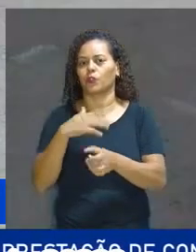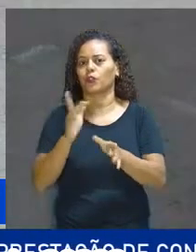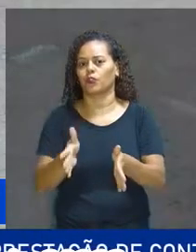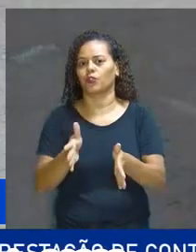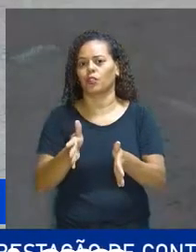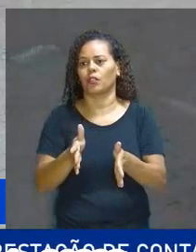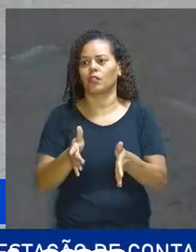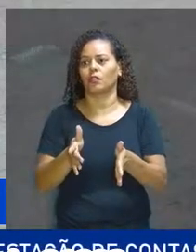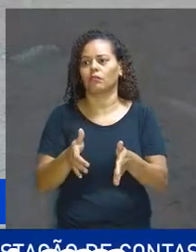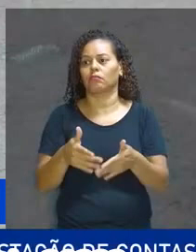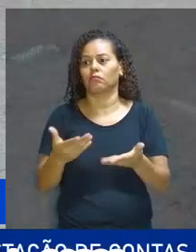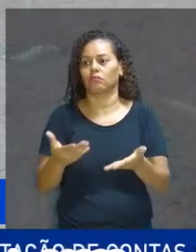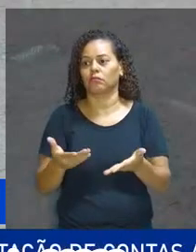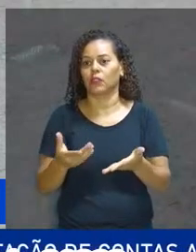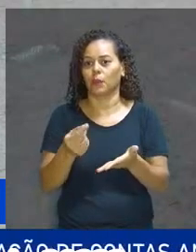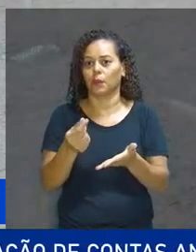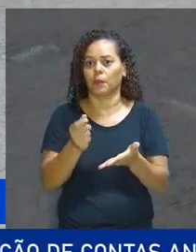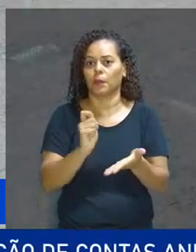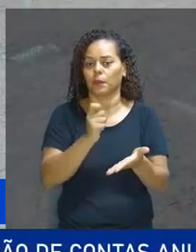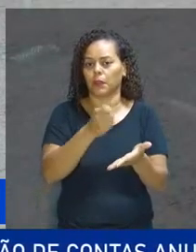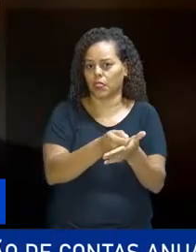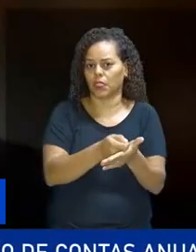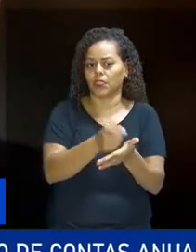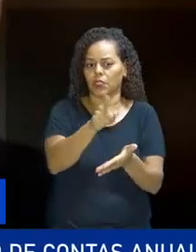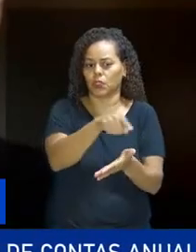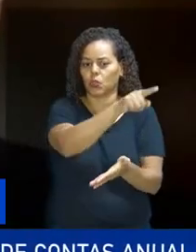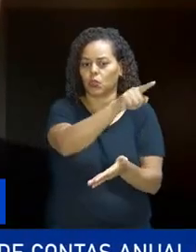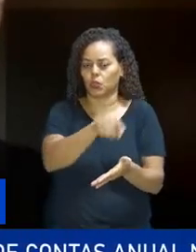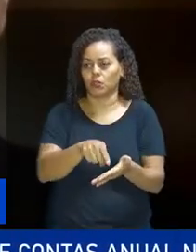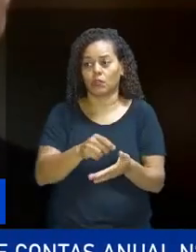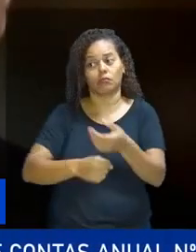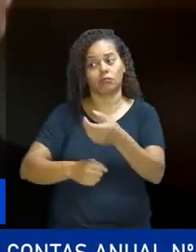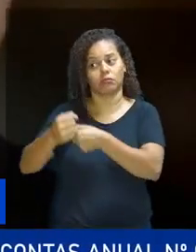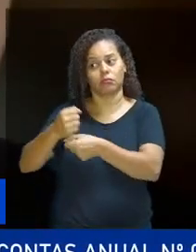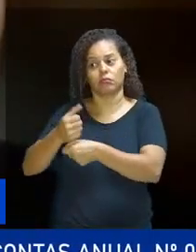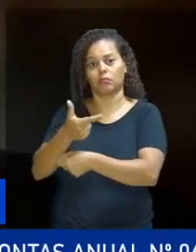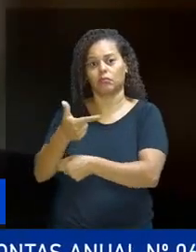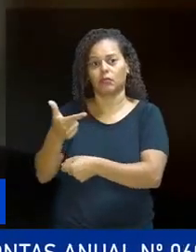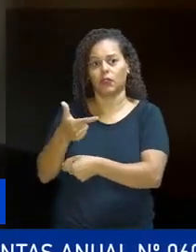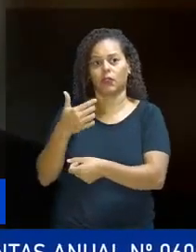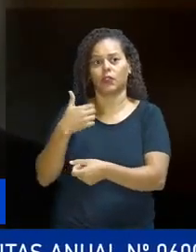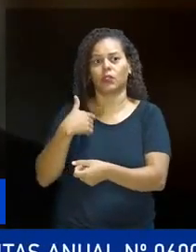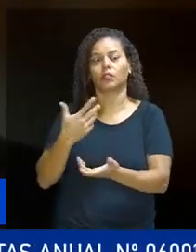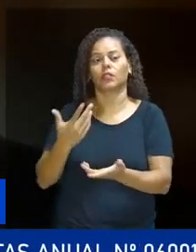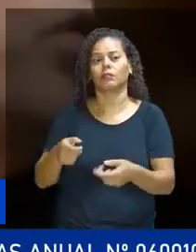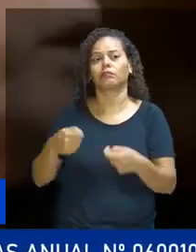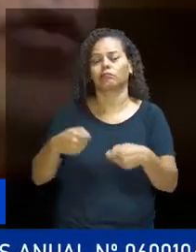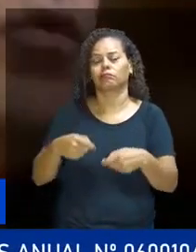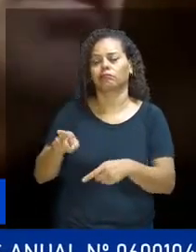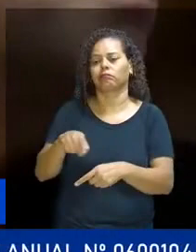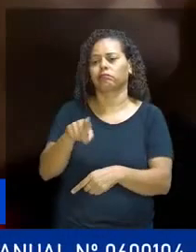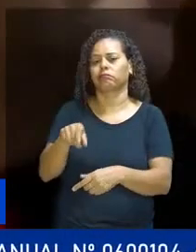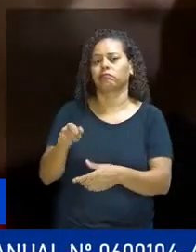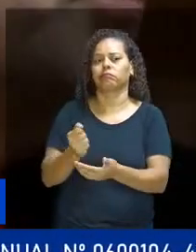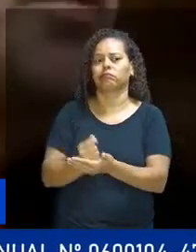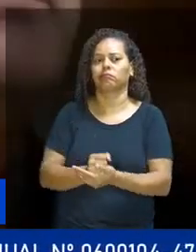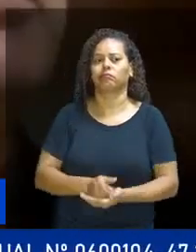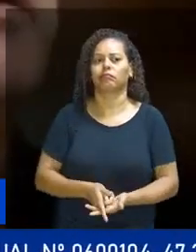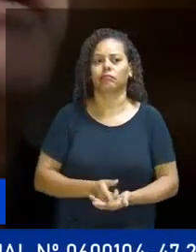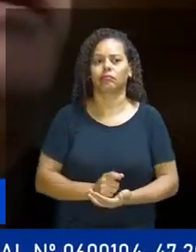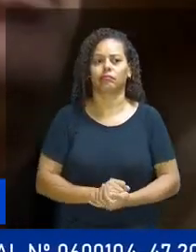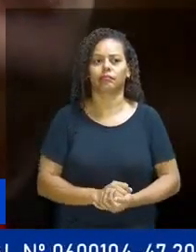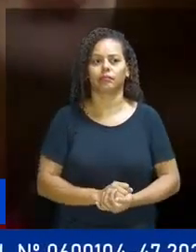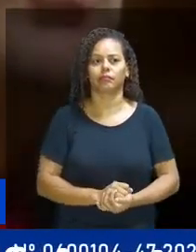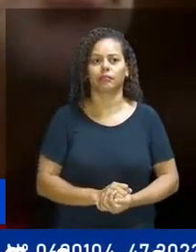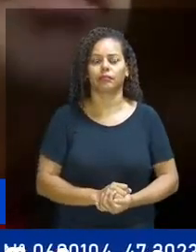Com o Fundo de Financiamento de Campanha Eleitoral de 2022? Sim. Ok. Não, com esse esclarecimento, senhor